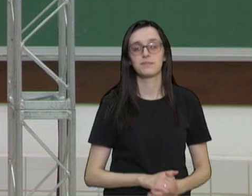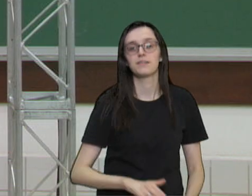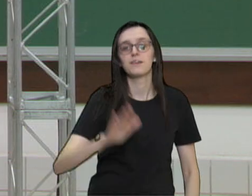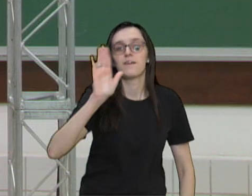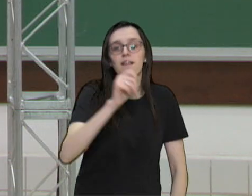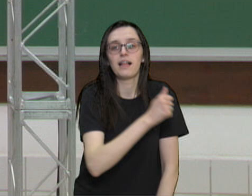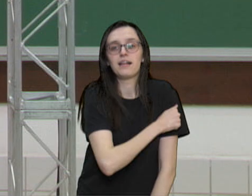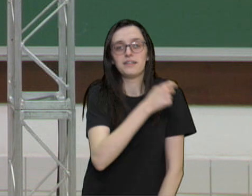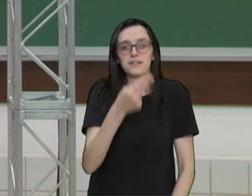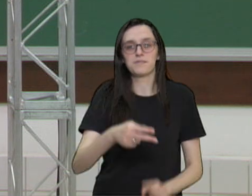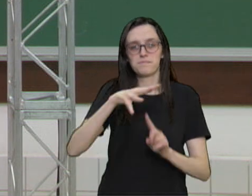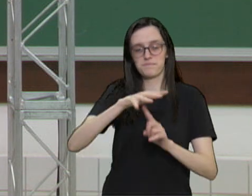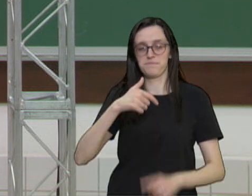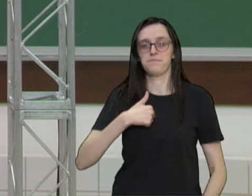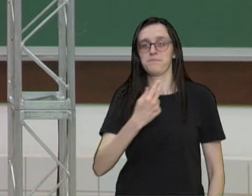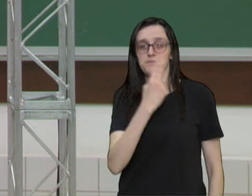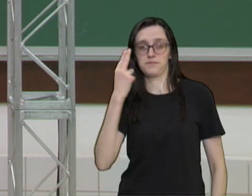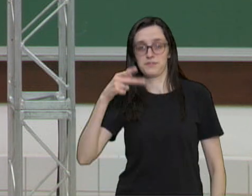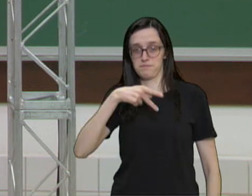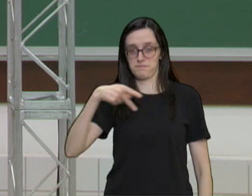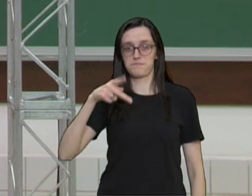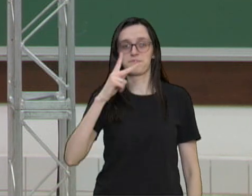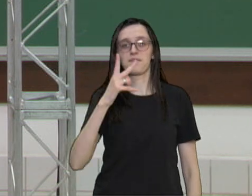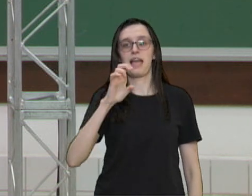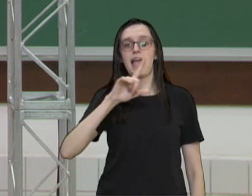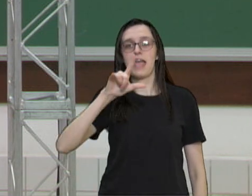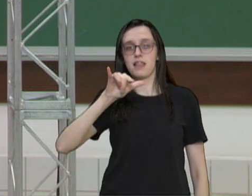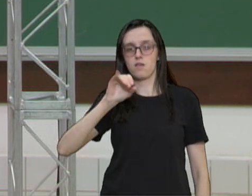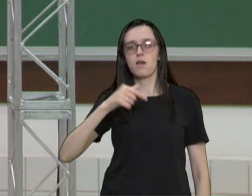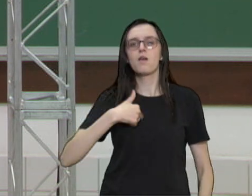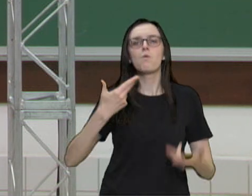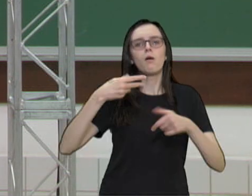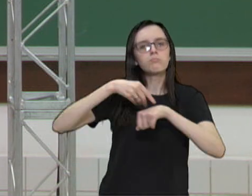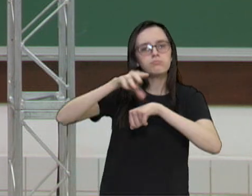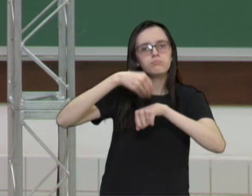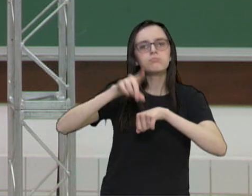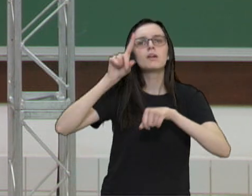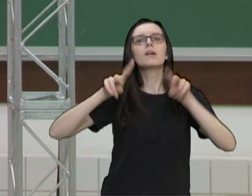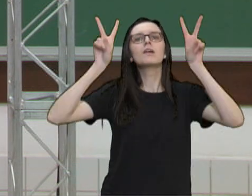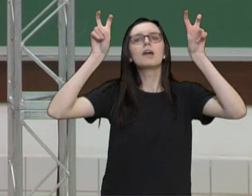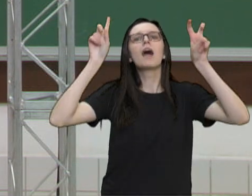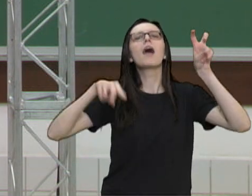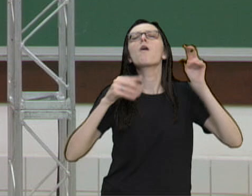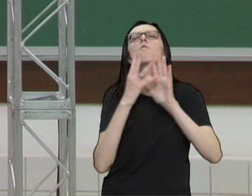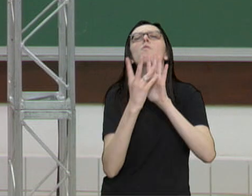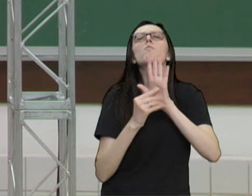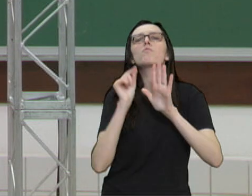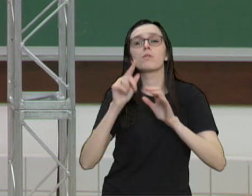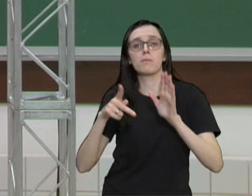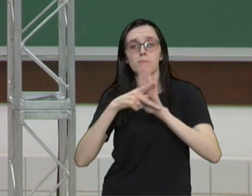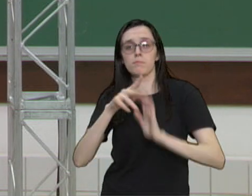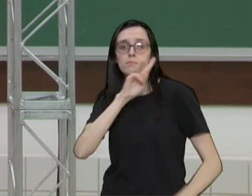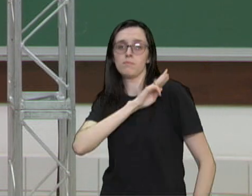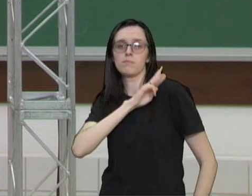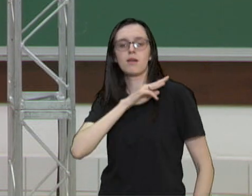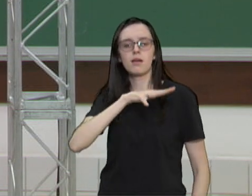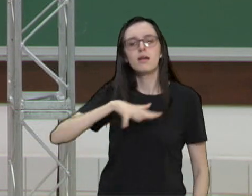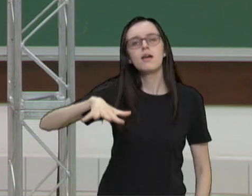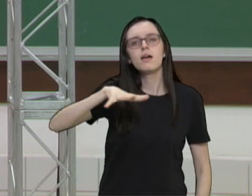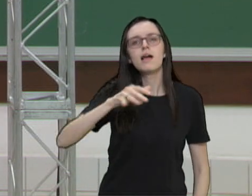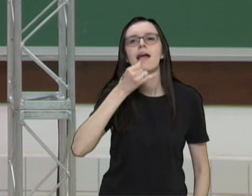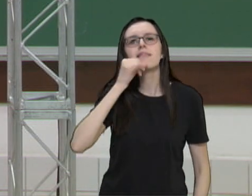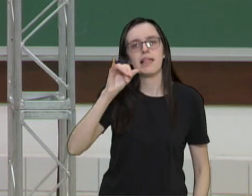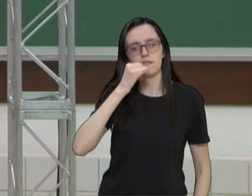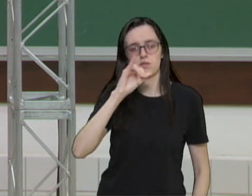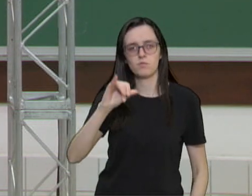Olá, estudantes do Paraná, eu sou o professor Hélio e hoje vou acompanhar vocês no conteúdo Campo Elétrico, conteúdo do terceiro ano. Para a